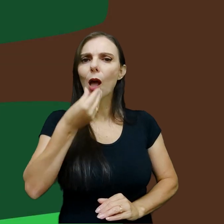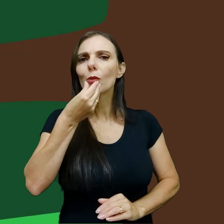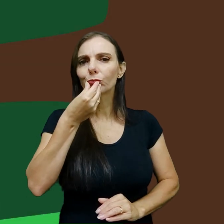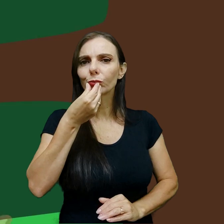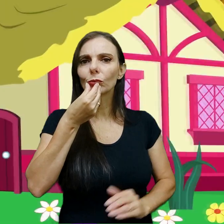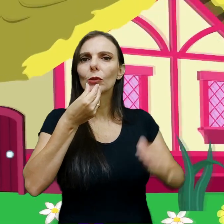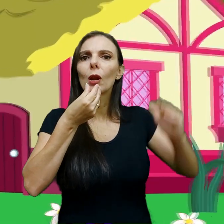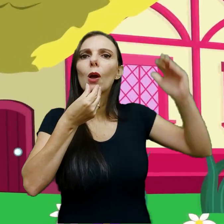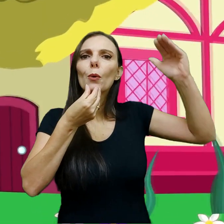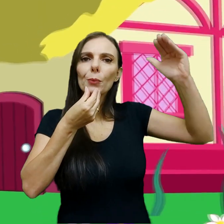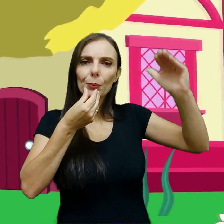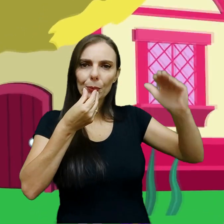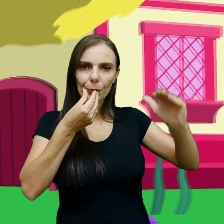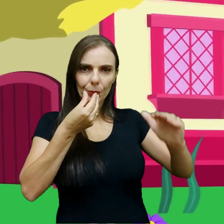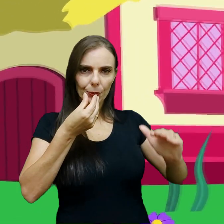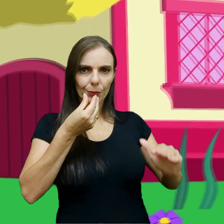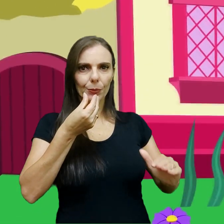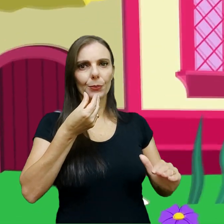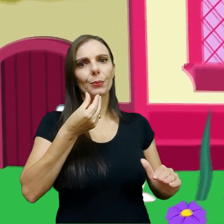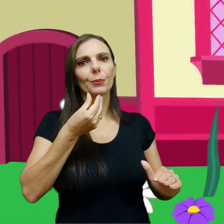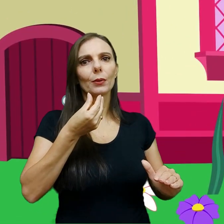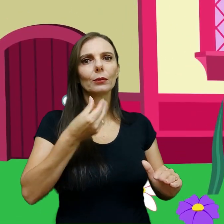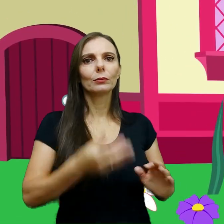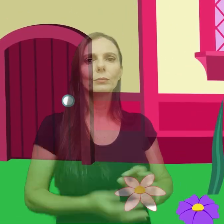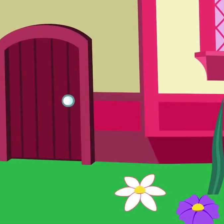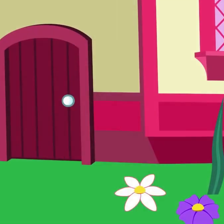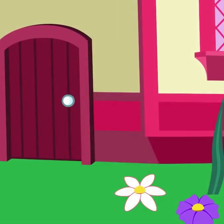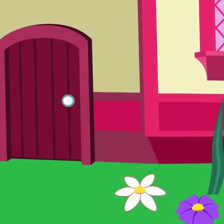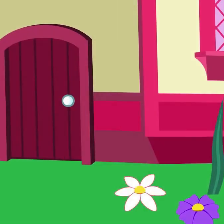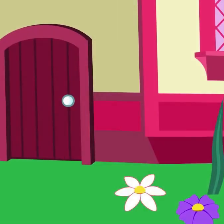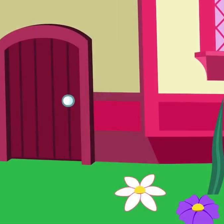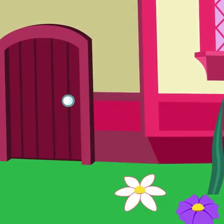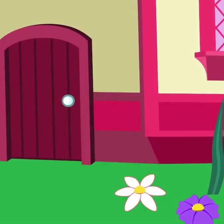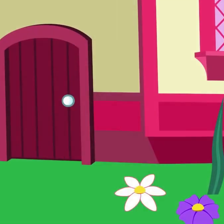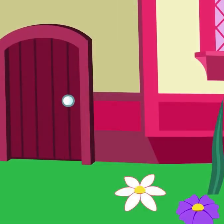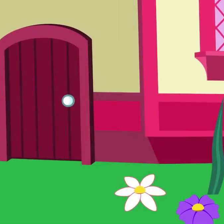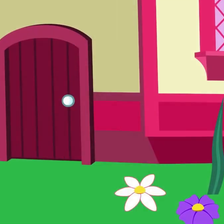Comendo os pedaços de cogumelo, ela começou a encolher.